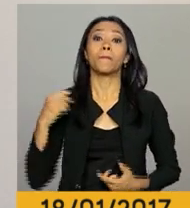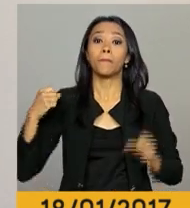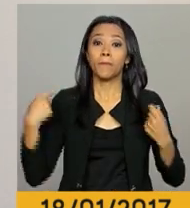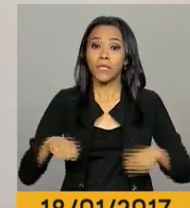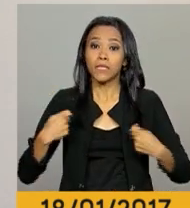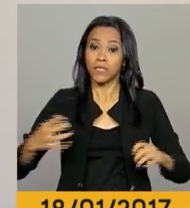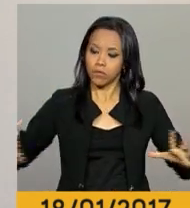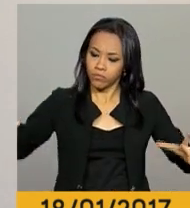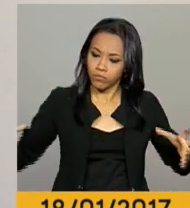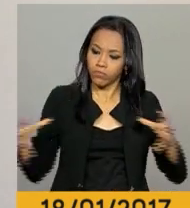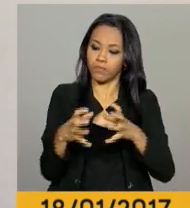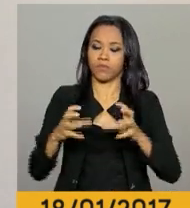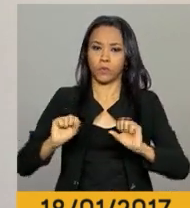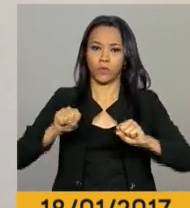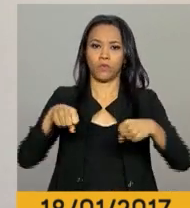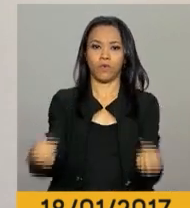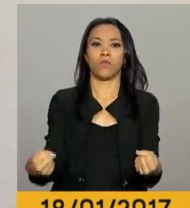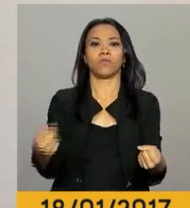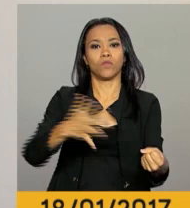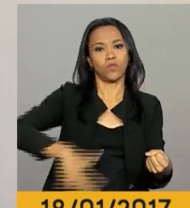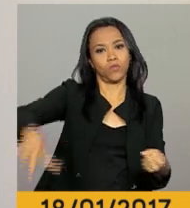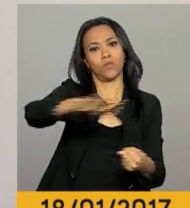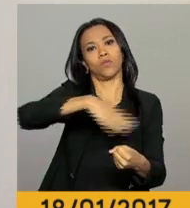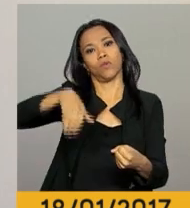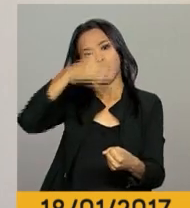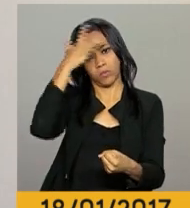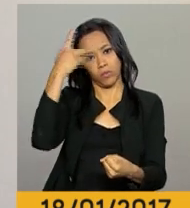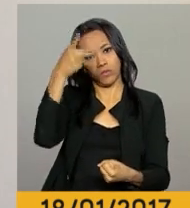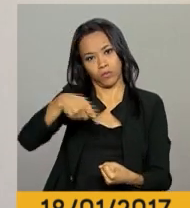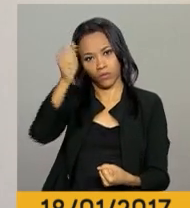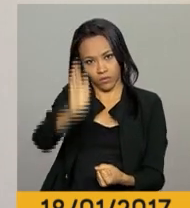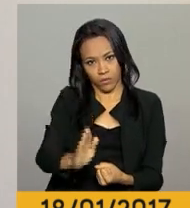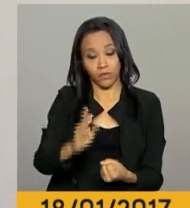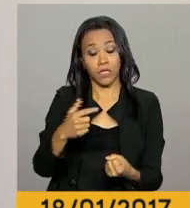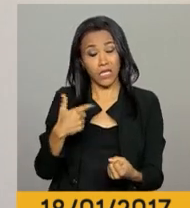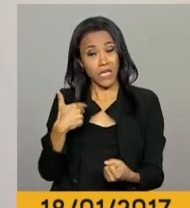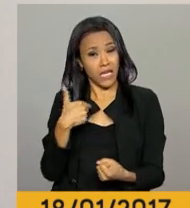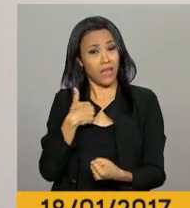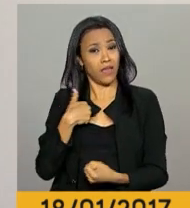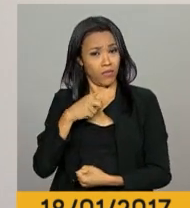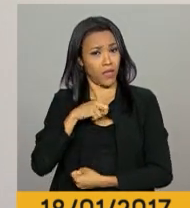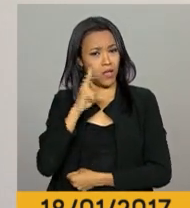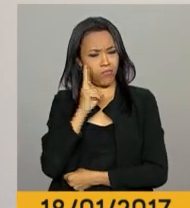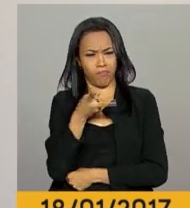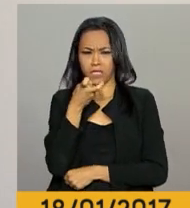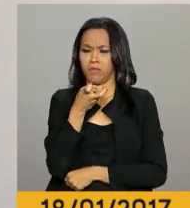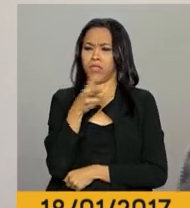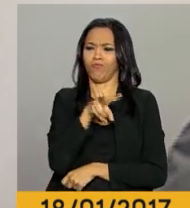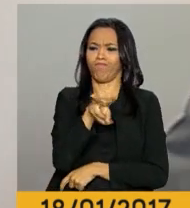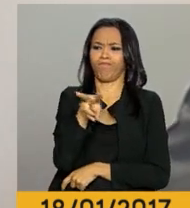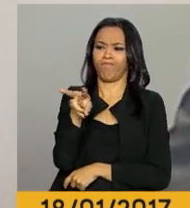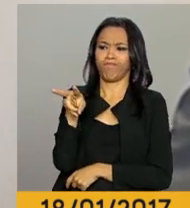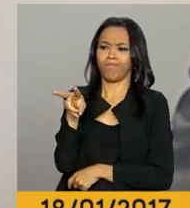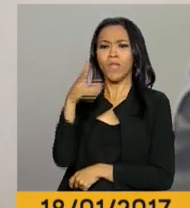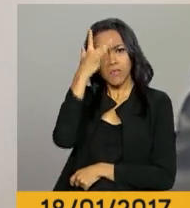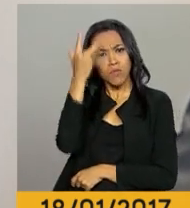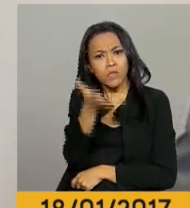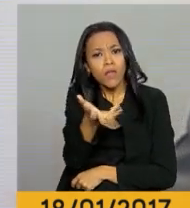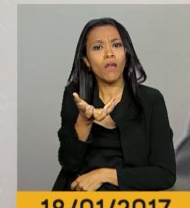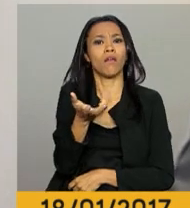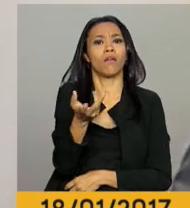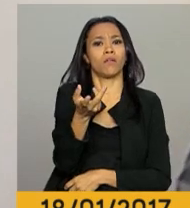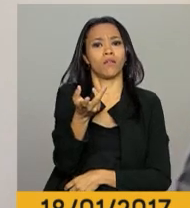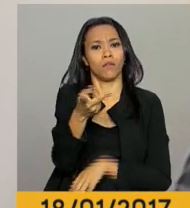todos os brasileiros e eu tenho eh o observado né Eh que os brasileiros Estão dispostos a